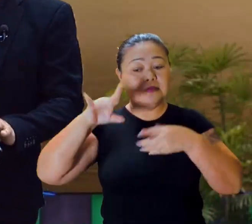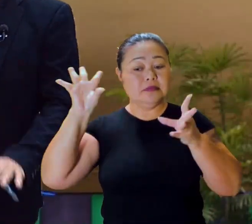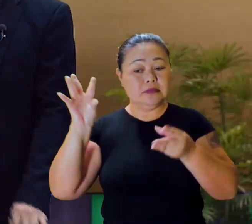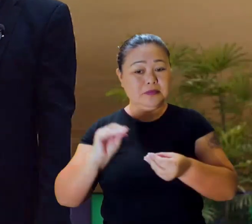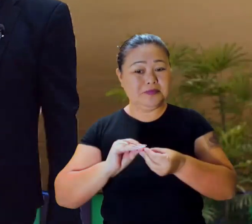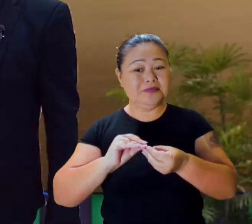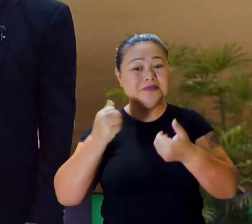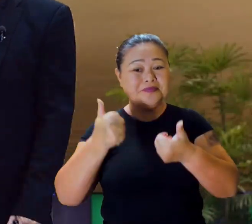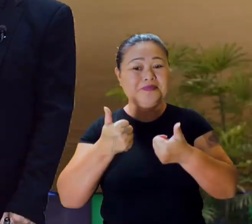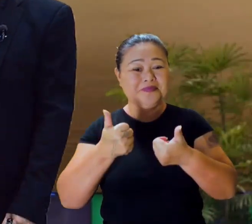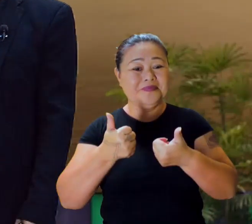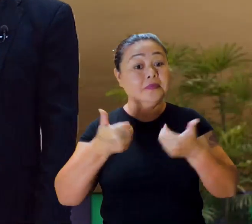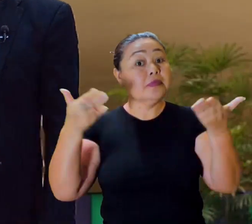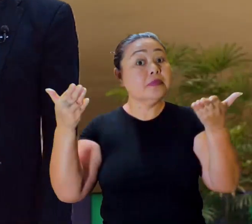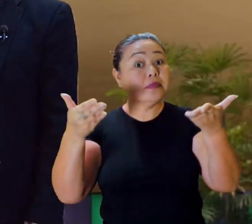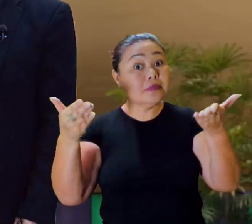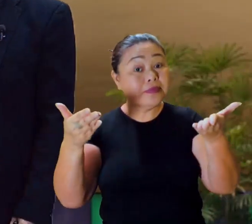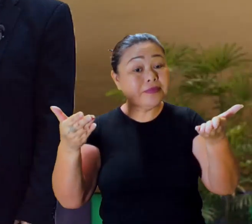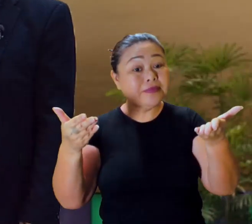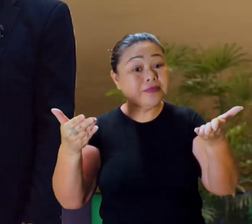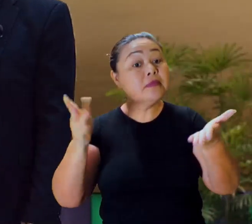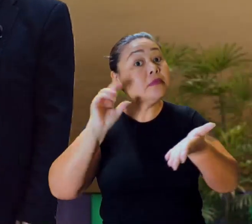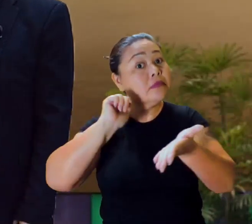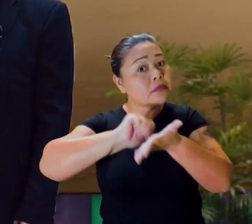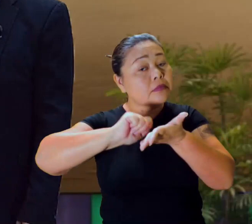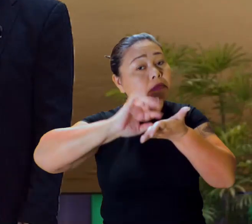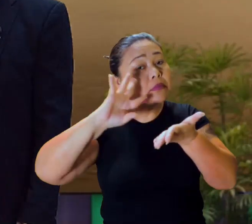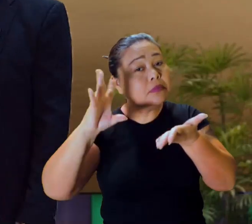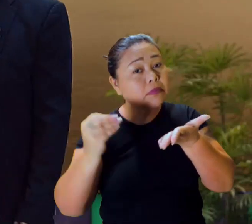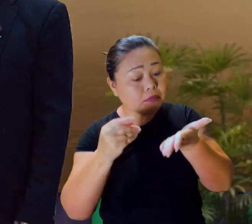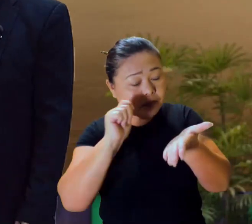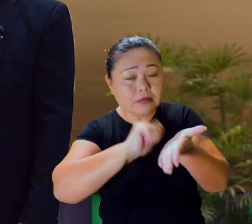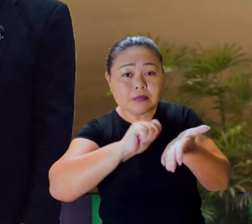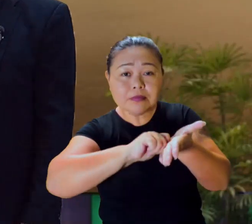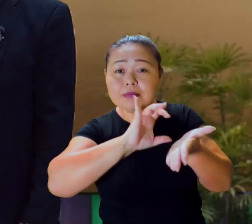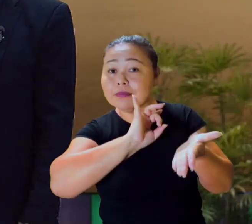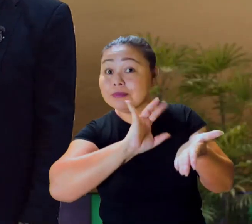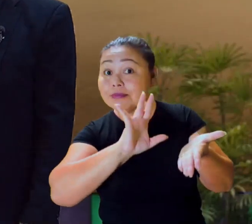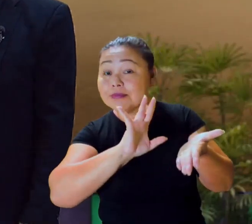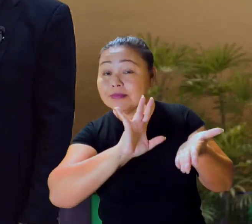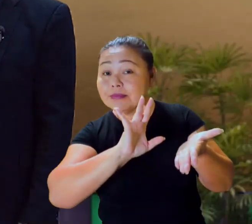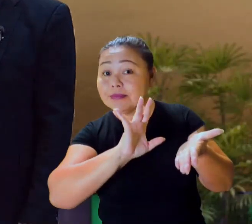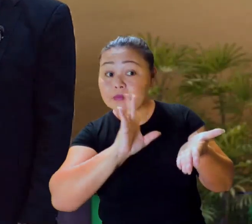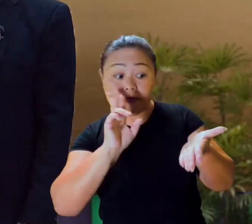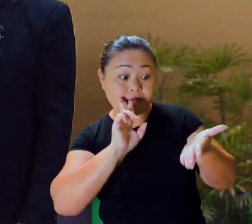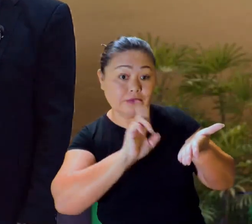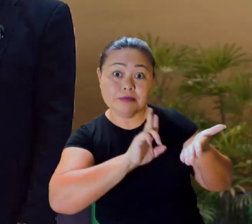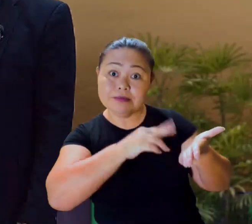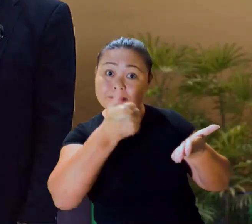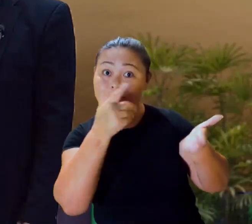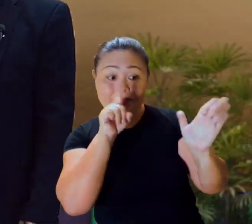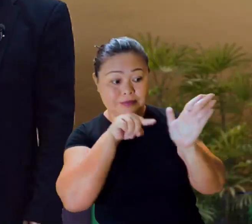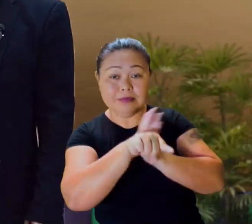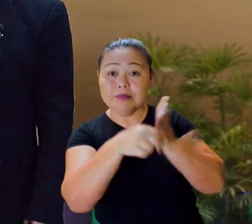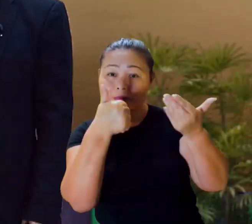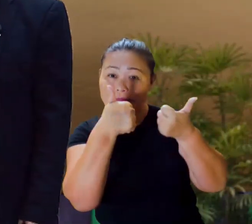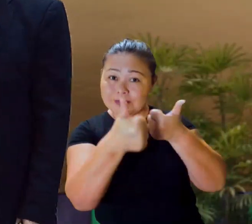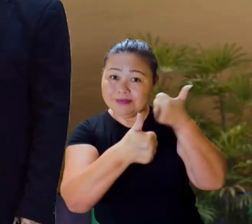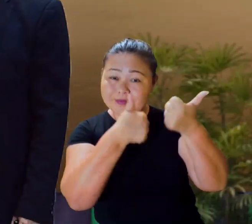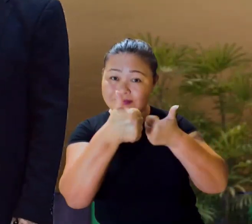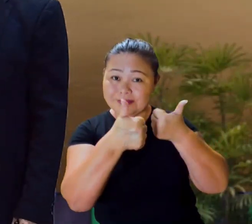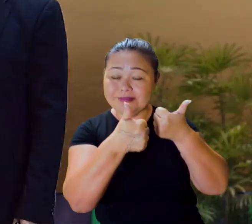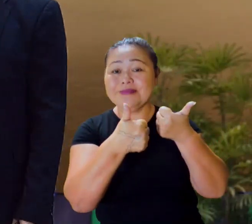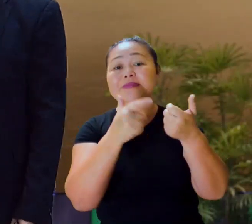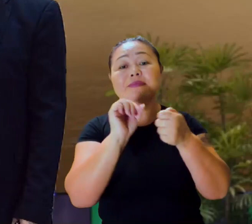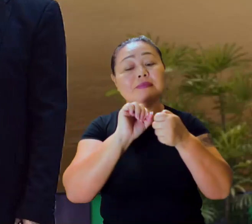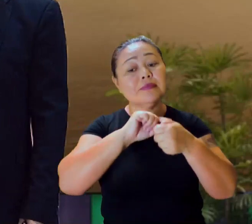resumo aí ficou de boa, né? Agora, se anotaram tudo, professor, é só gabaritar nossas questões. Beleza? A gente